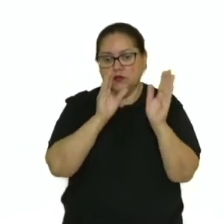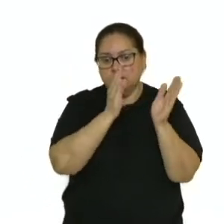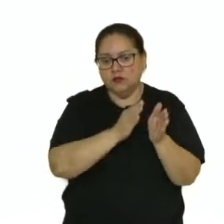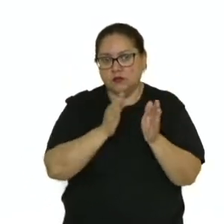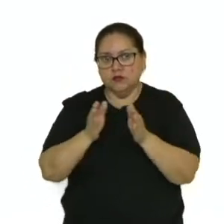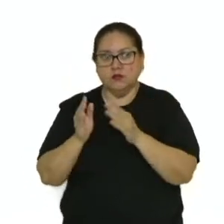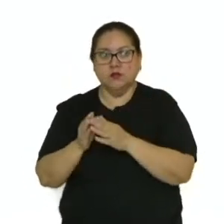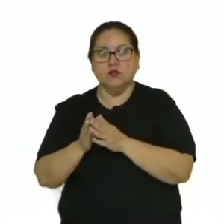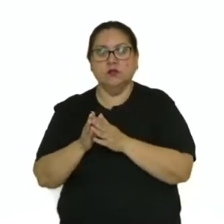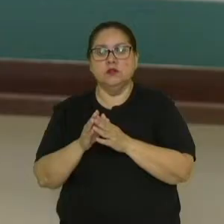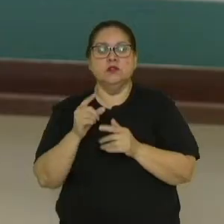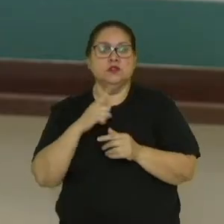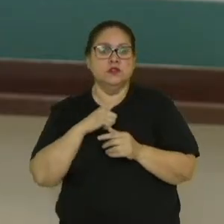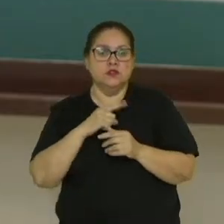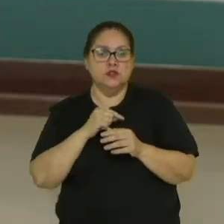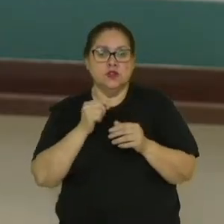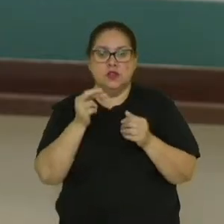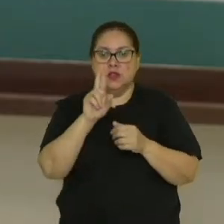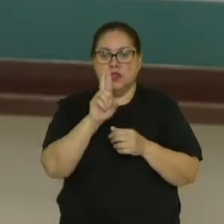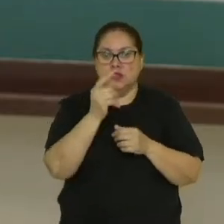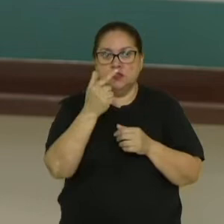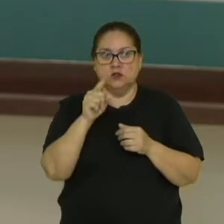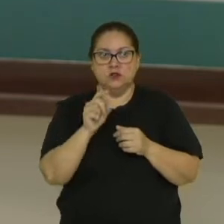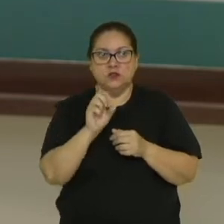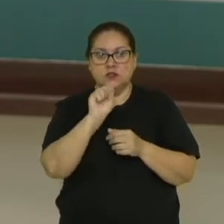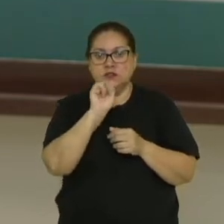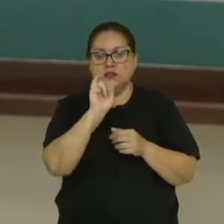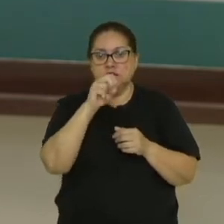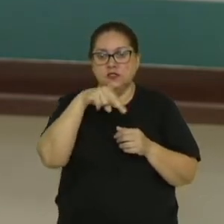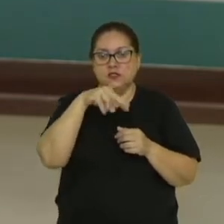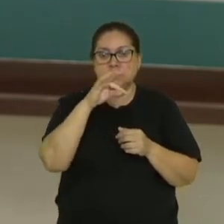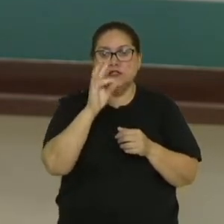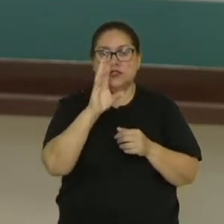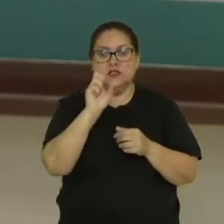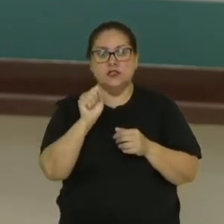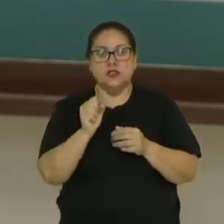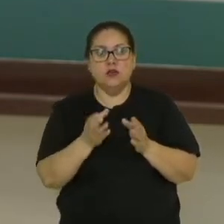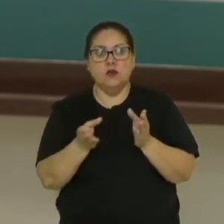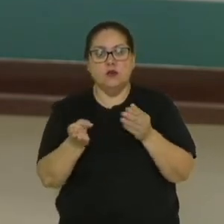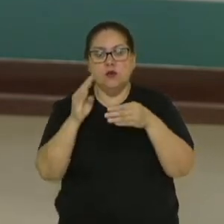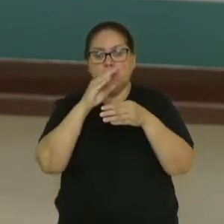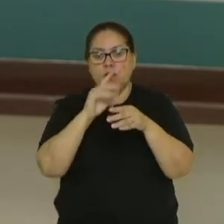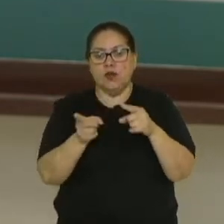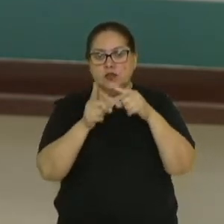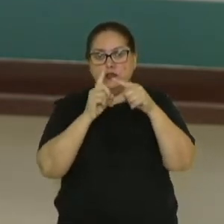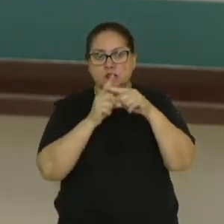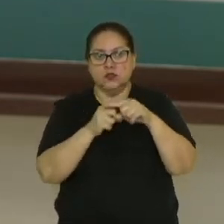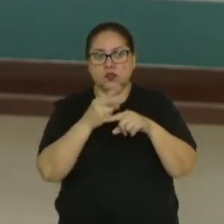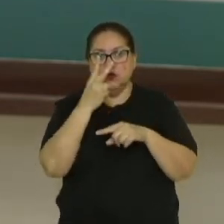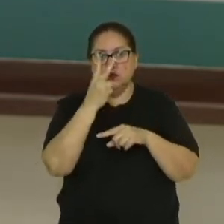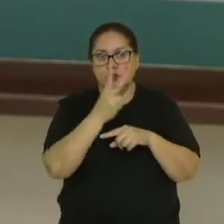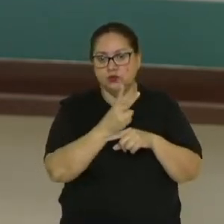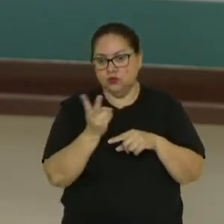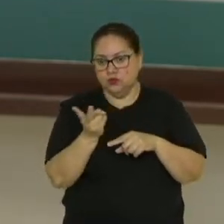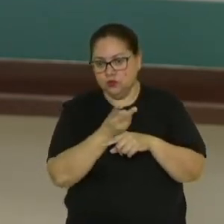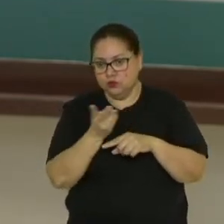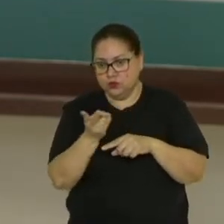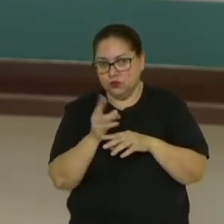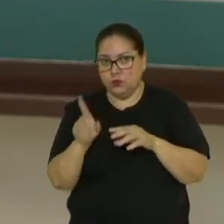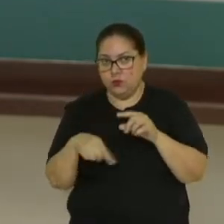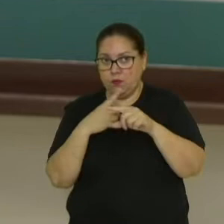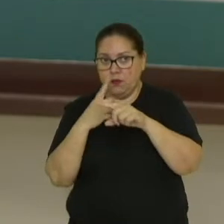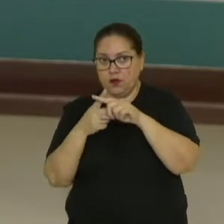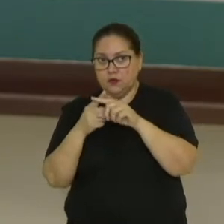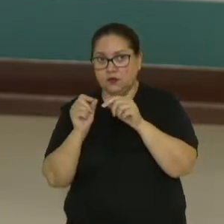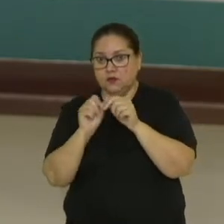dessa forma. Então, a gente tem reações de síntese ou adição, onde a gente tem, dois reagentes ou mais